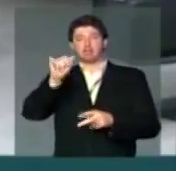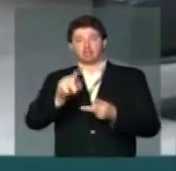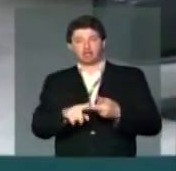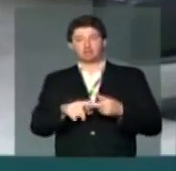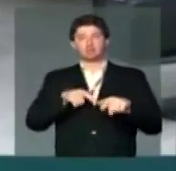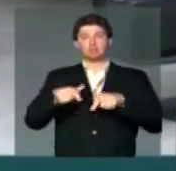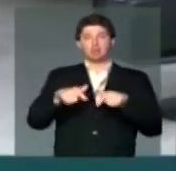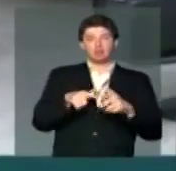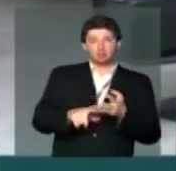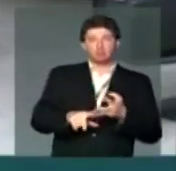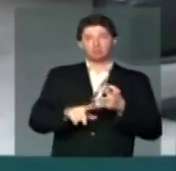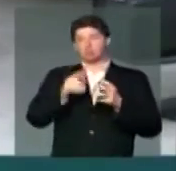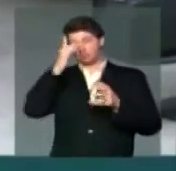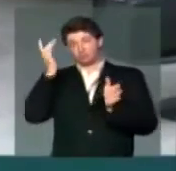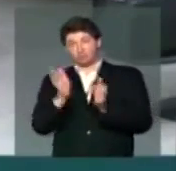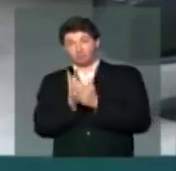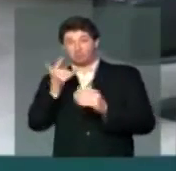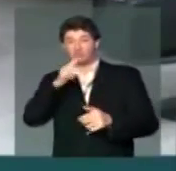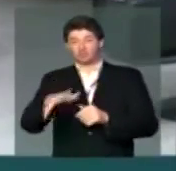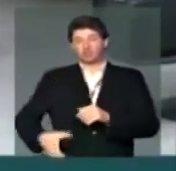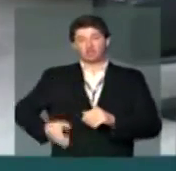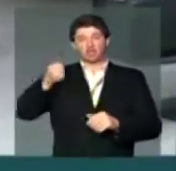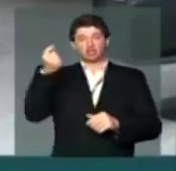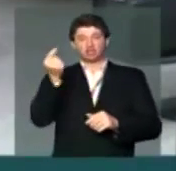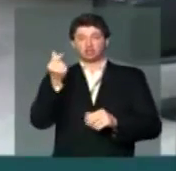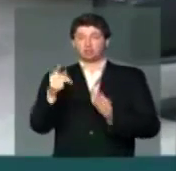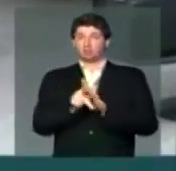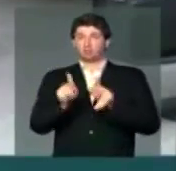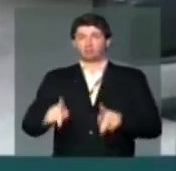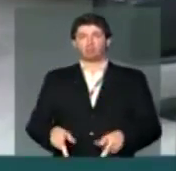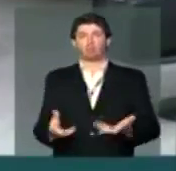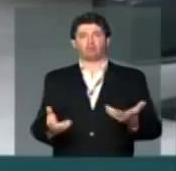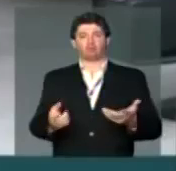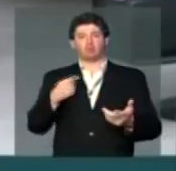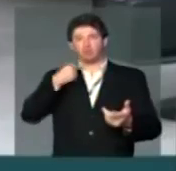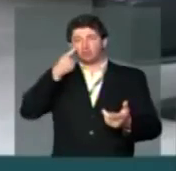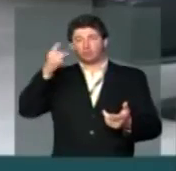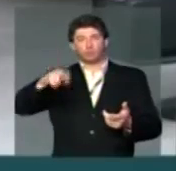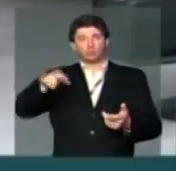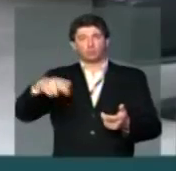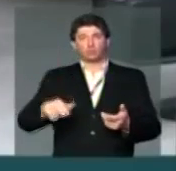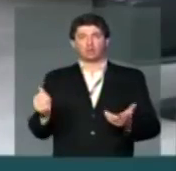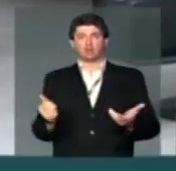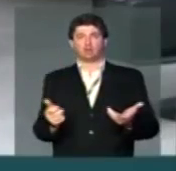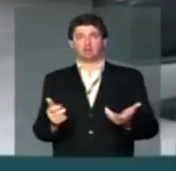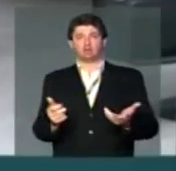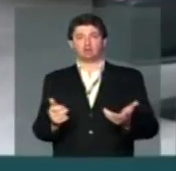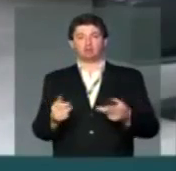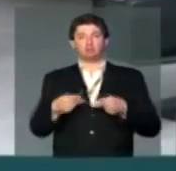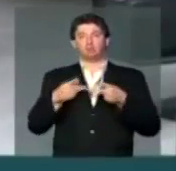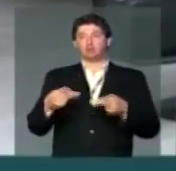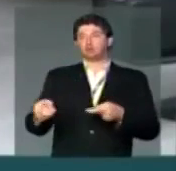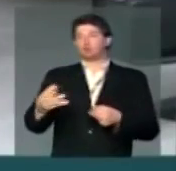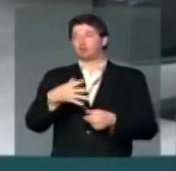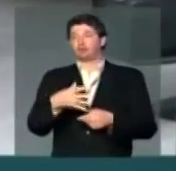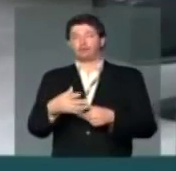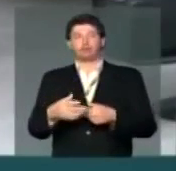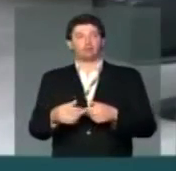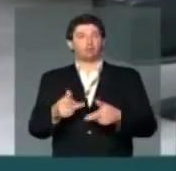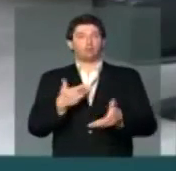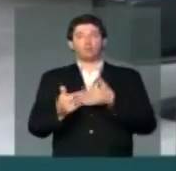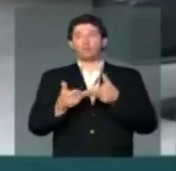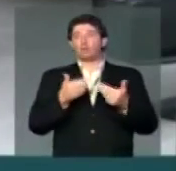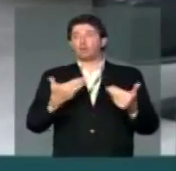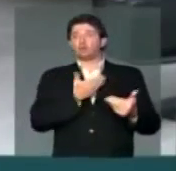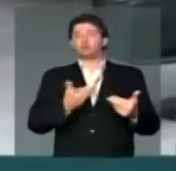população mais pobre, para poder tirar dinheiro do bolso do povo. Em nenhum momento vejo chegar a essa casa, deputado, um projeto ou qualquer